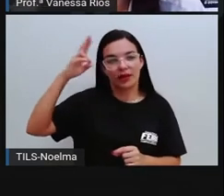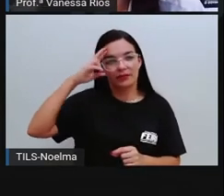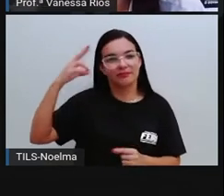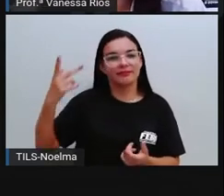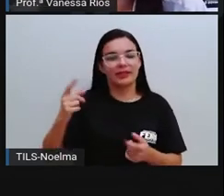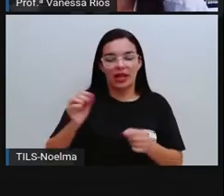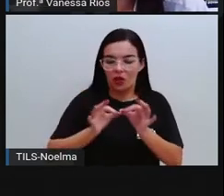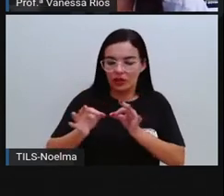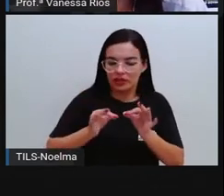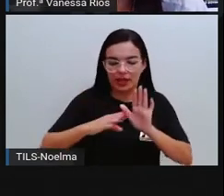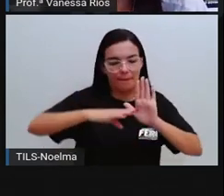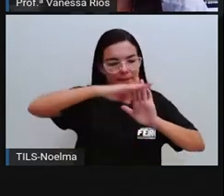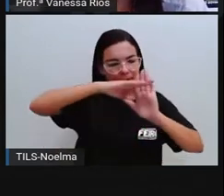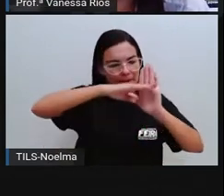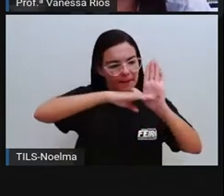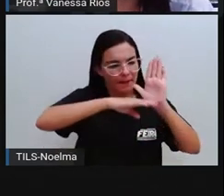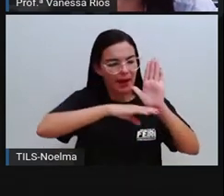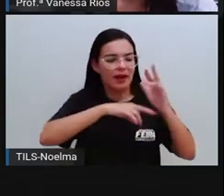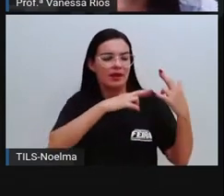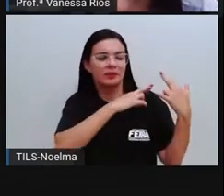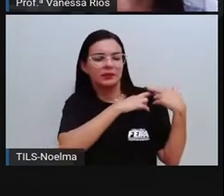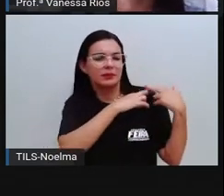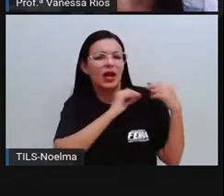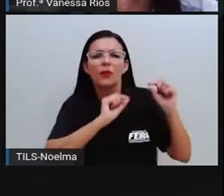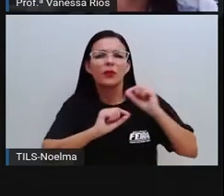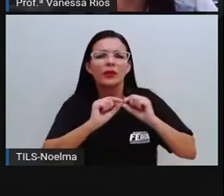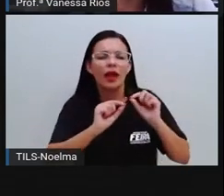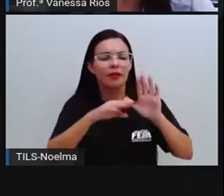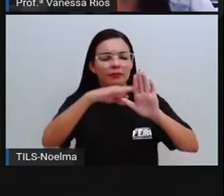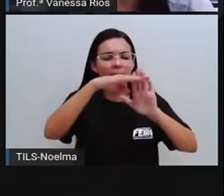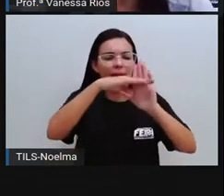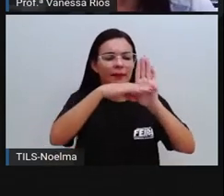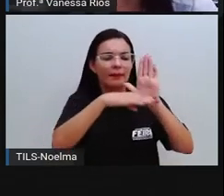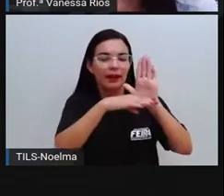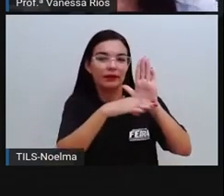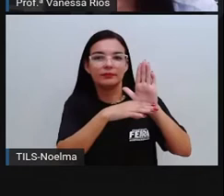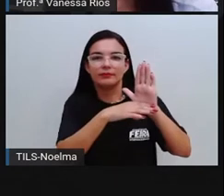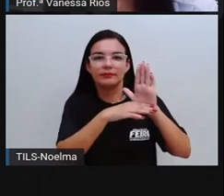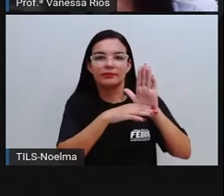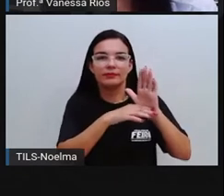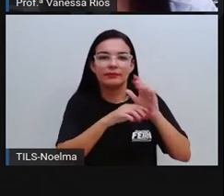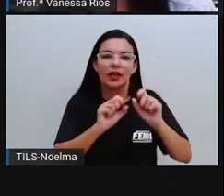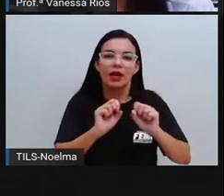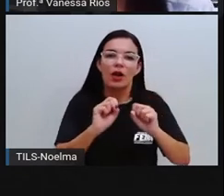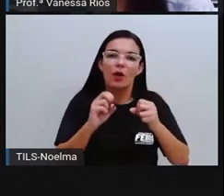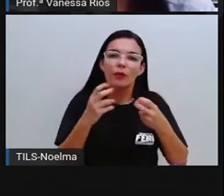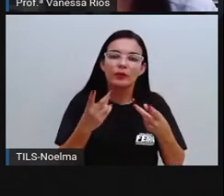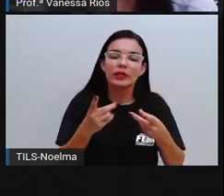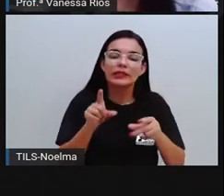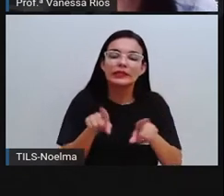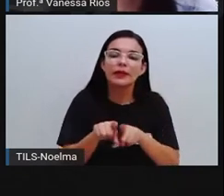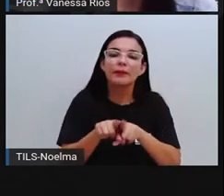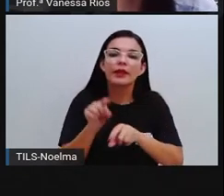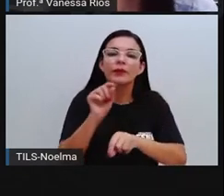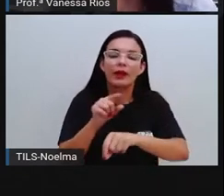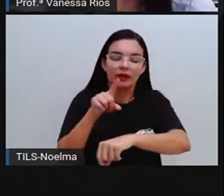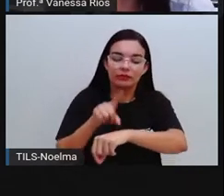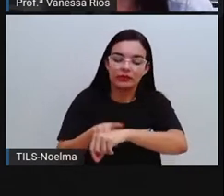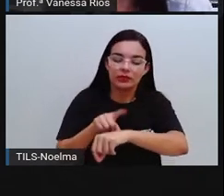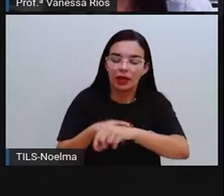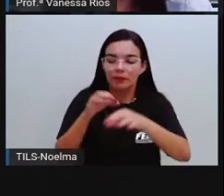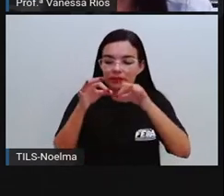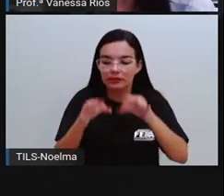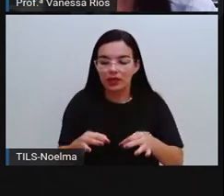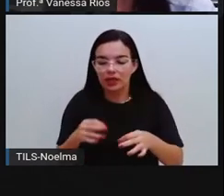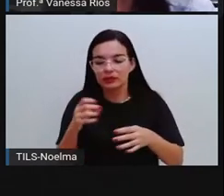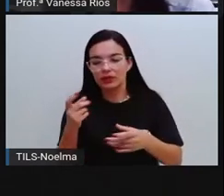todas essas ações e responsabilidades, né? Numa tabela ou não. mas estabelecer tempo e horário para que tudo